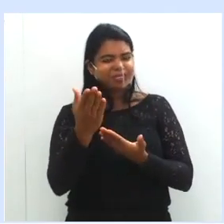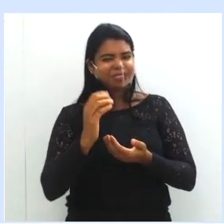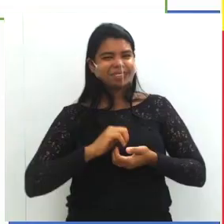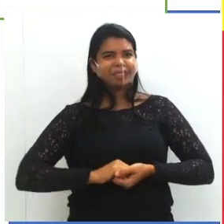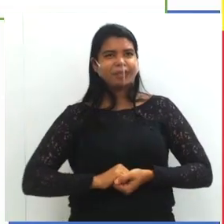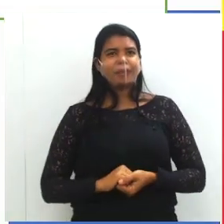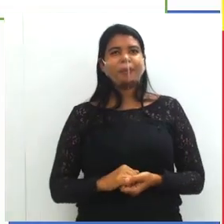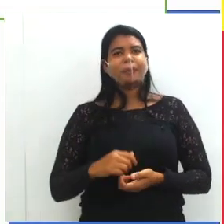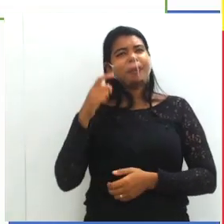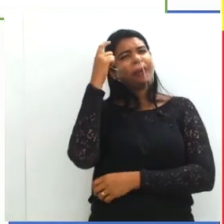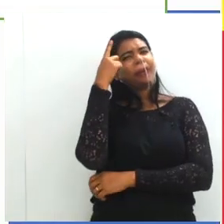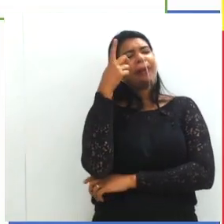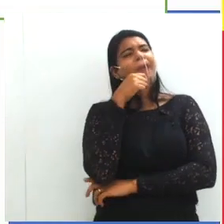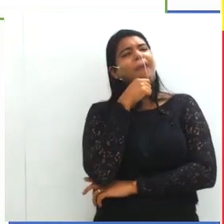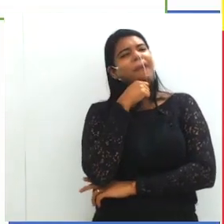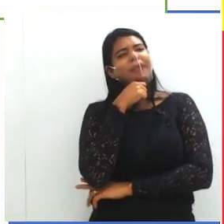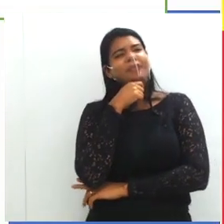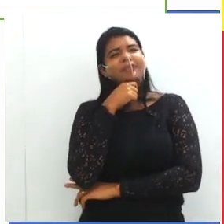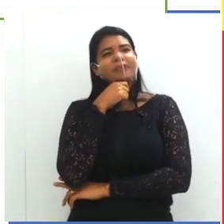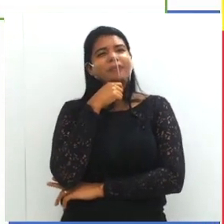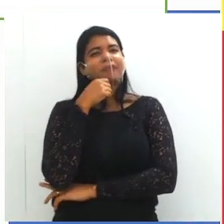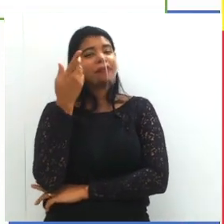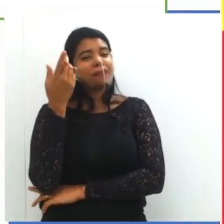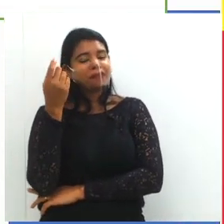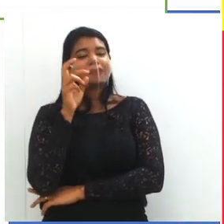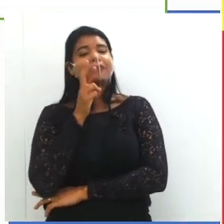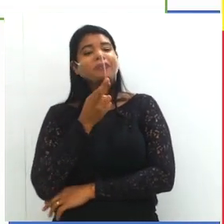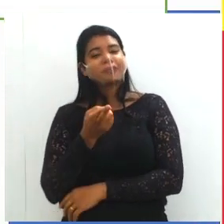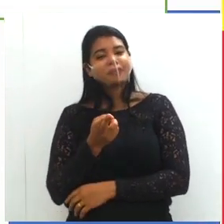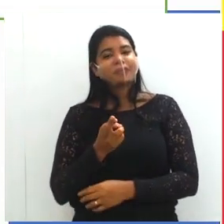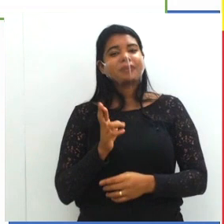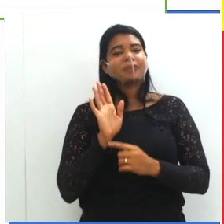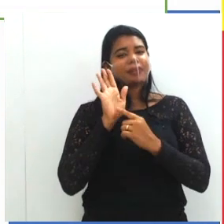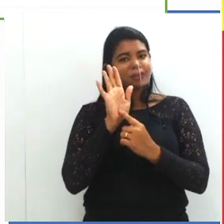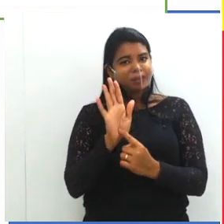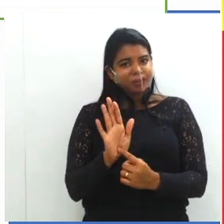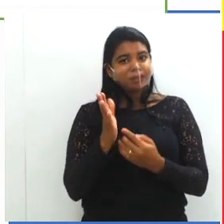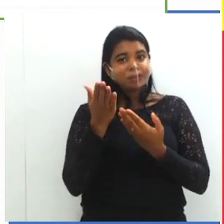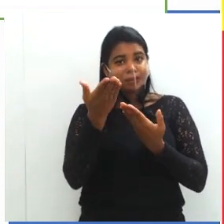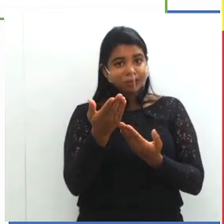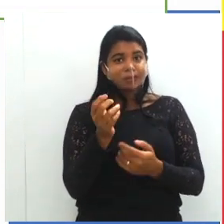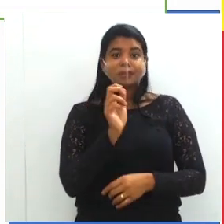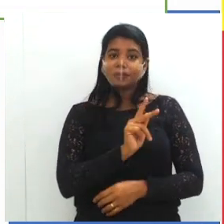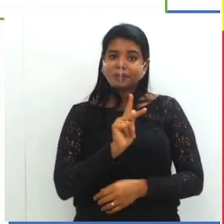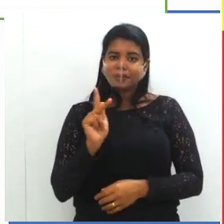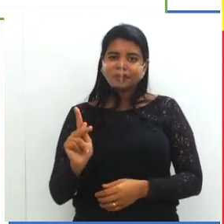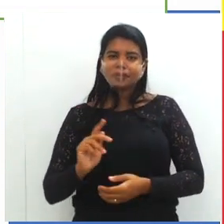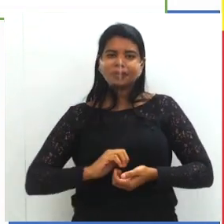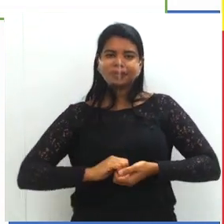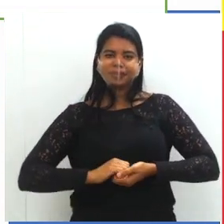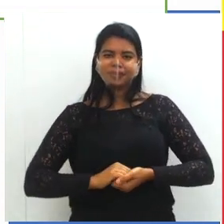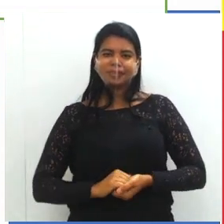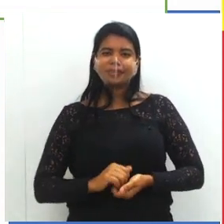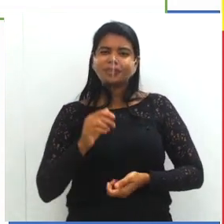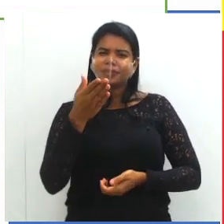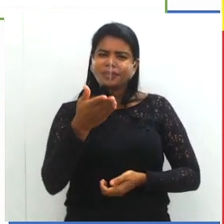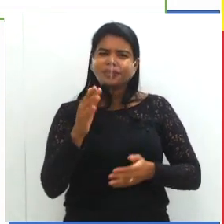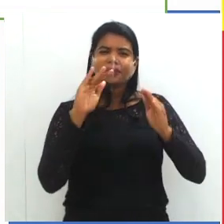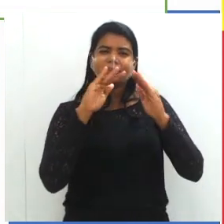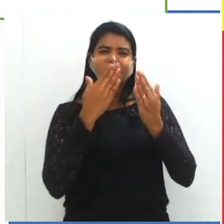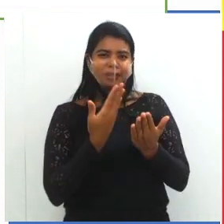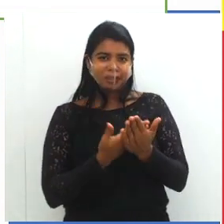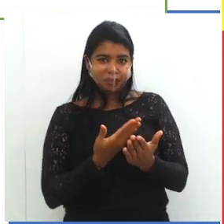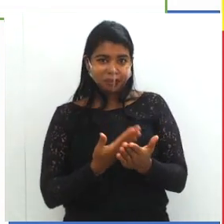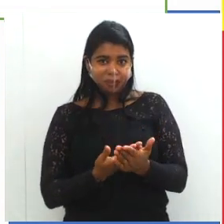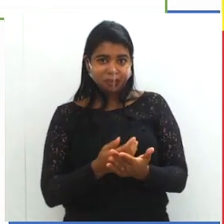Vamos lá, pensem, reflitam, respondam, mostrem ao seu professor, na sua escola,